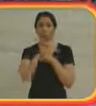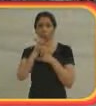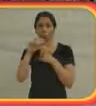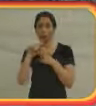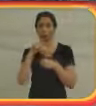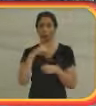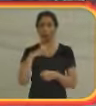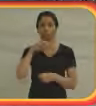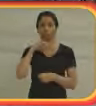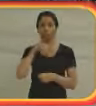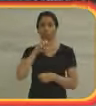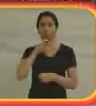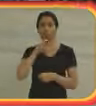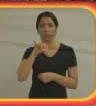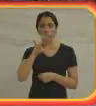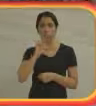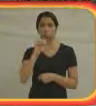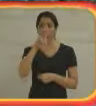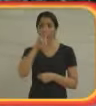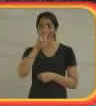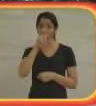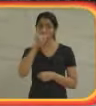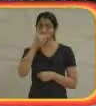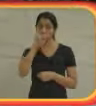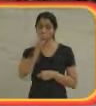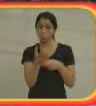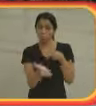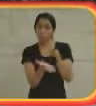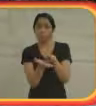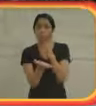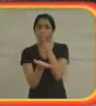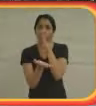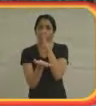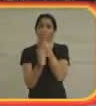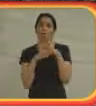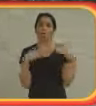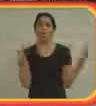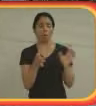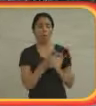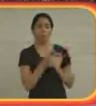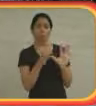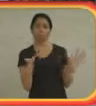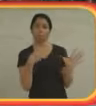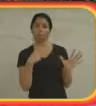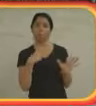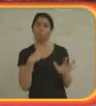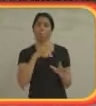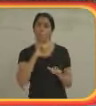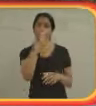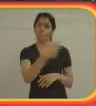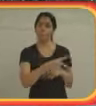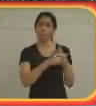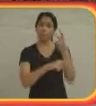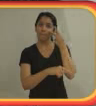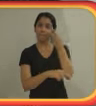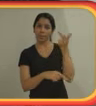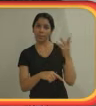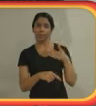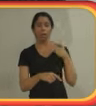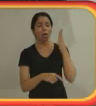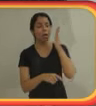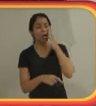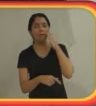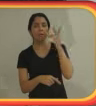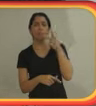fiquei aproximadamente 9 dias em coma. E quando eu fui receber alta, os pais do Guilherme foram me visitar. Eu soube que ele